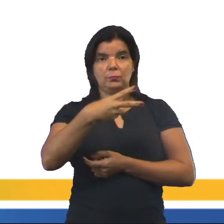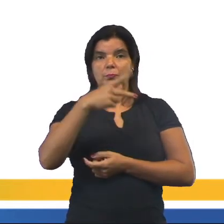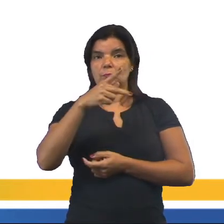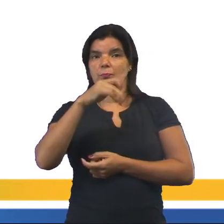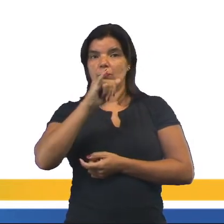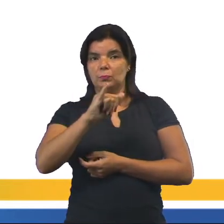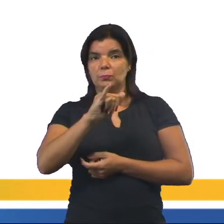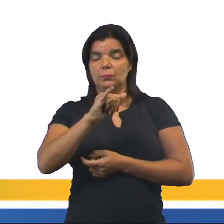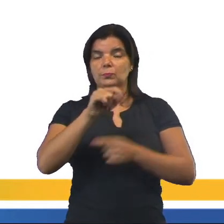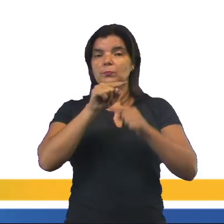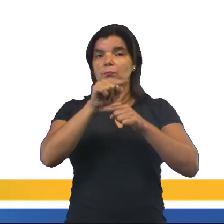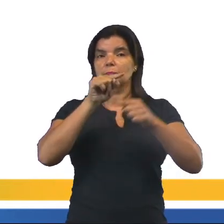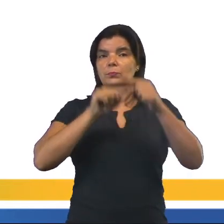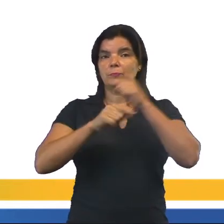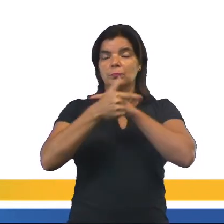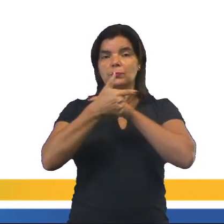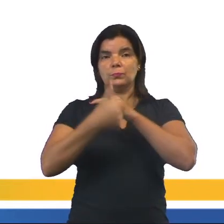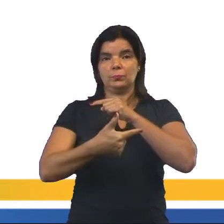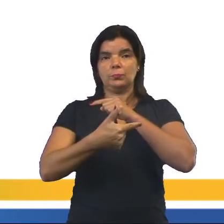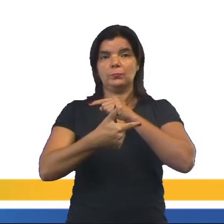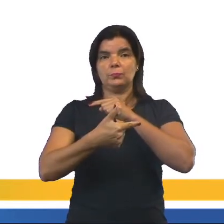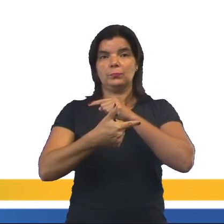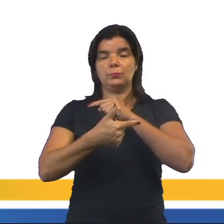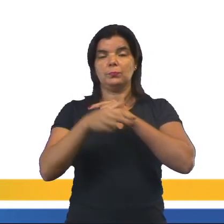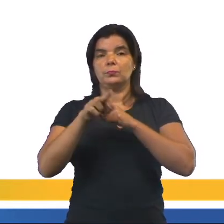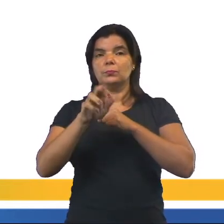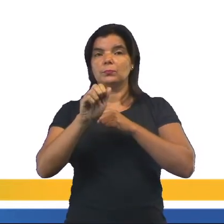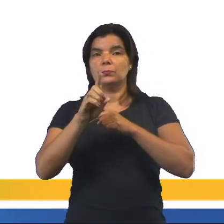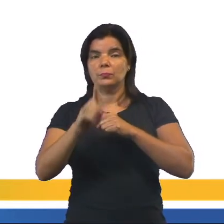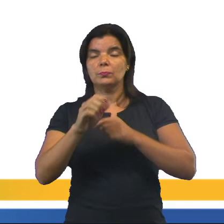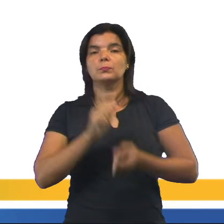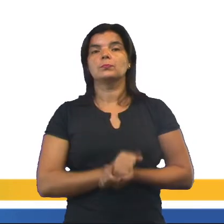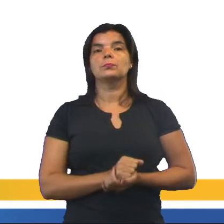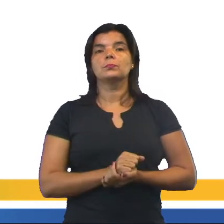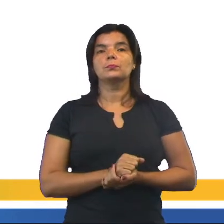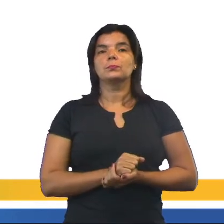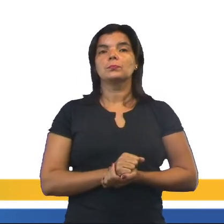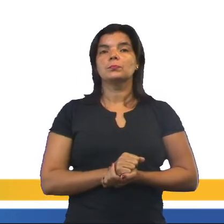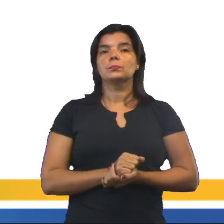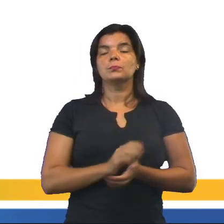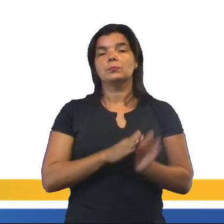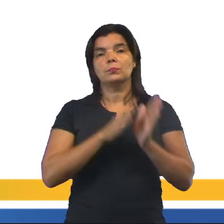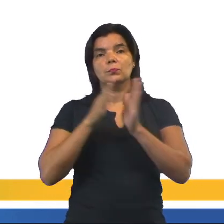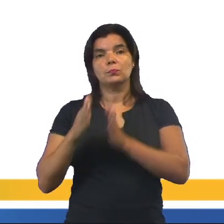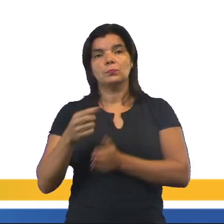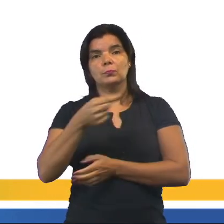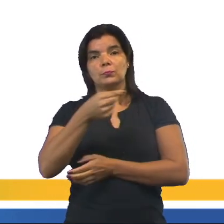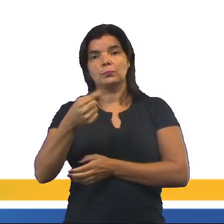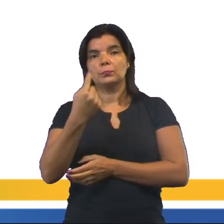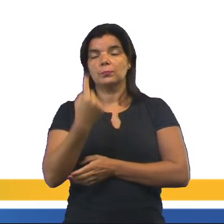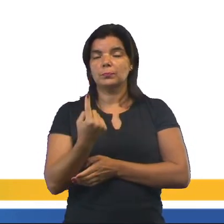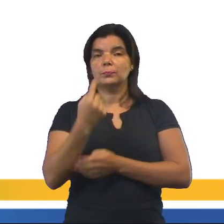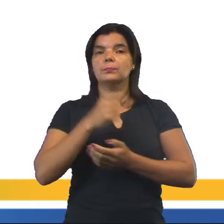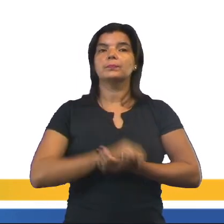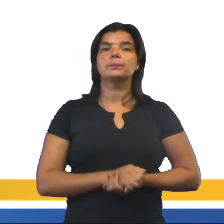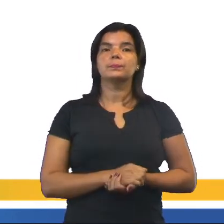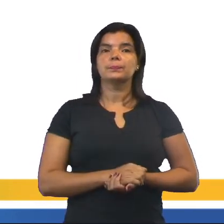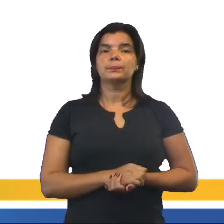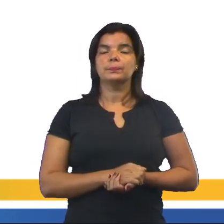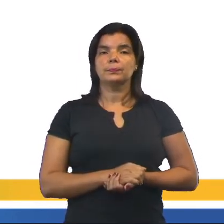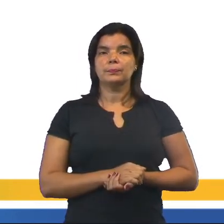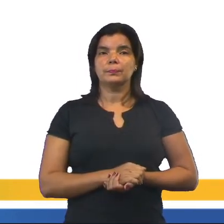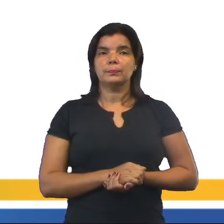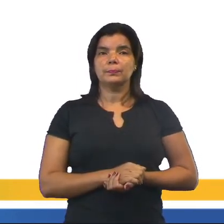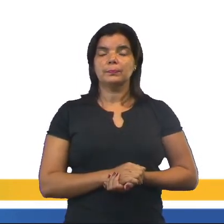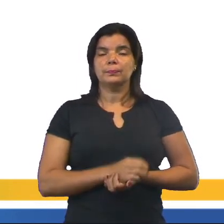círculo da circunferência, 3π sobre 2 radiano. Ele aí é representado pelo menos 1